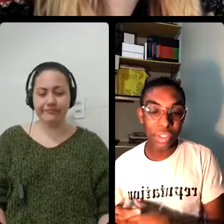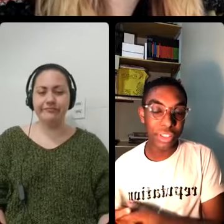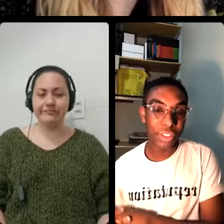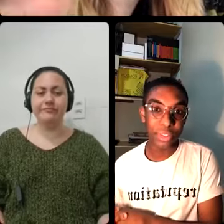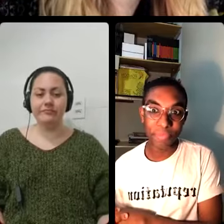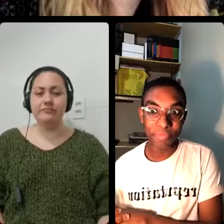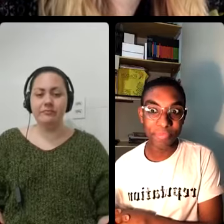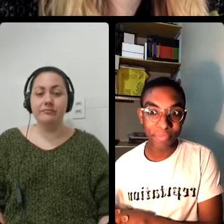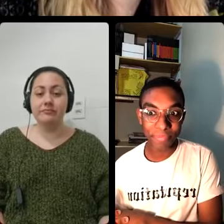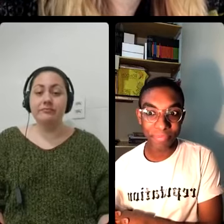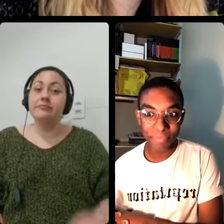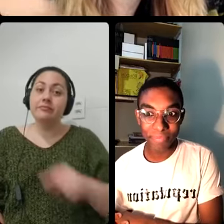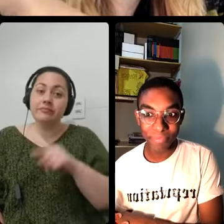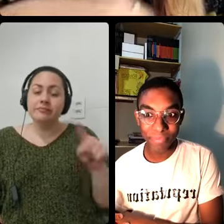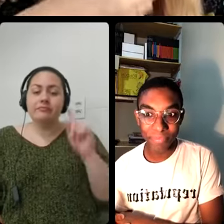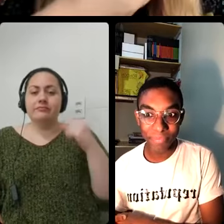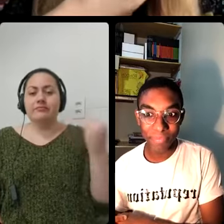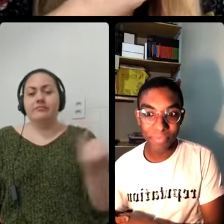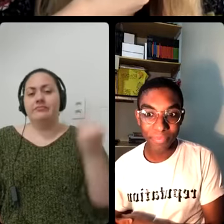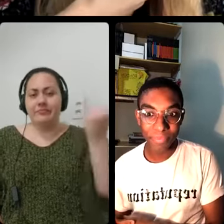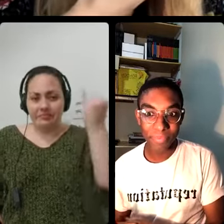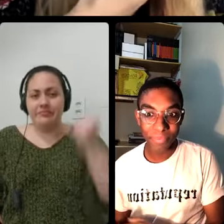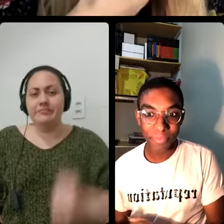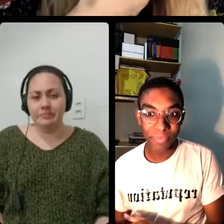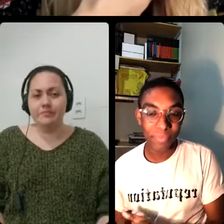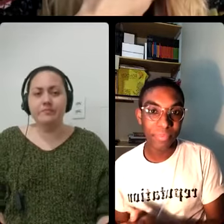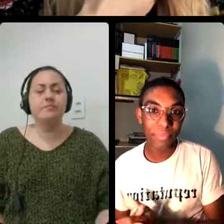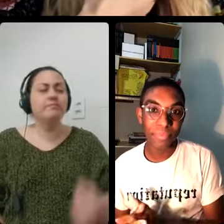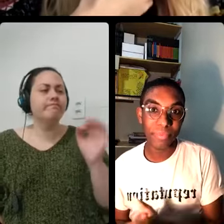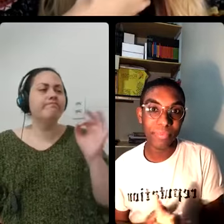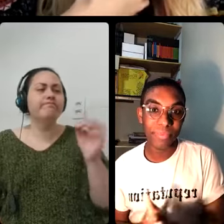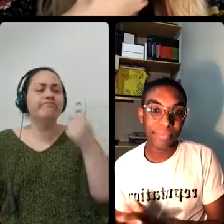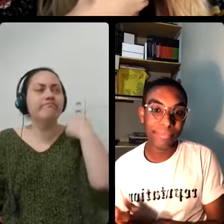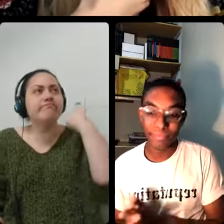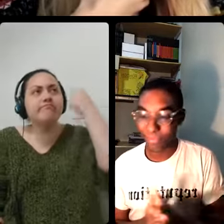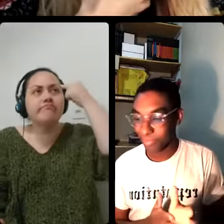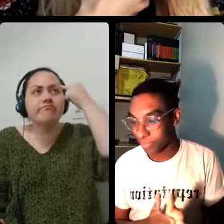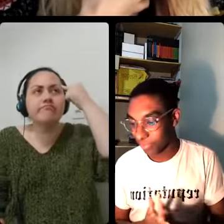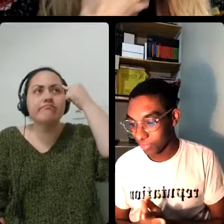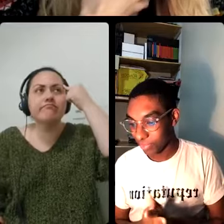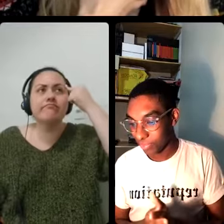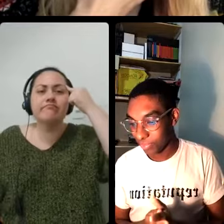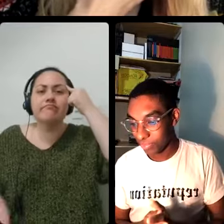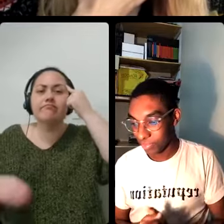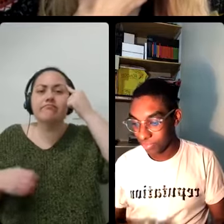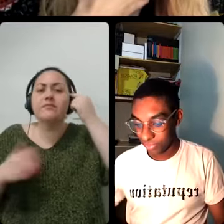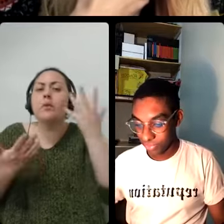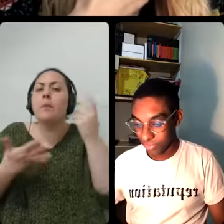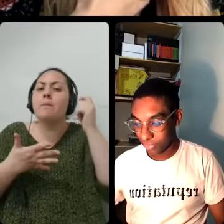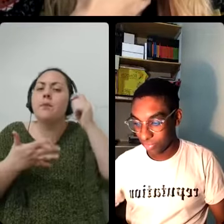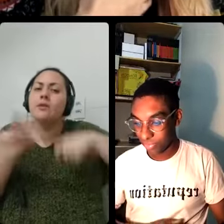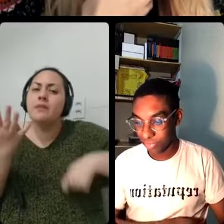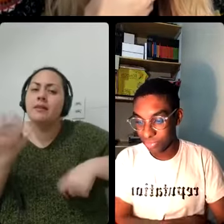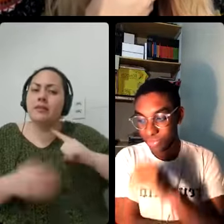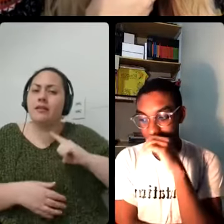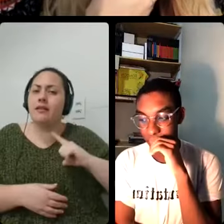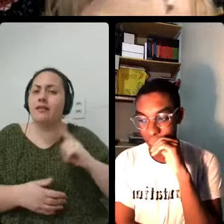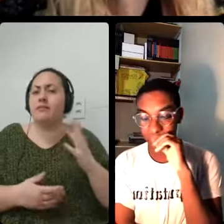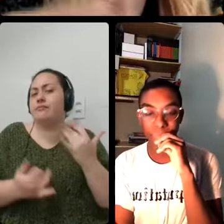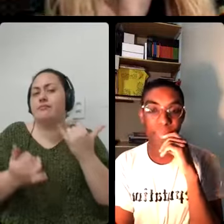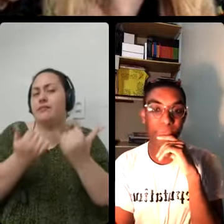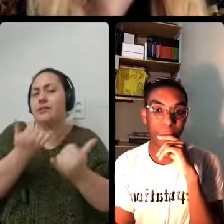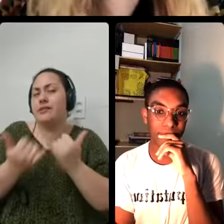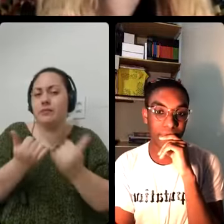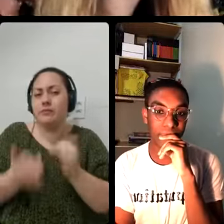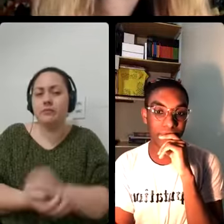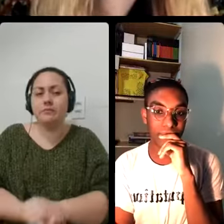muito importante. Sim, sim. E fico pensando assim, quais que são as possibilidades, né, dentro, por exemplo,